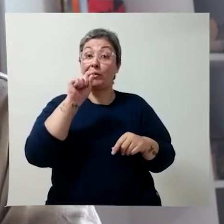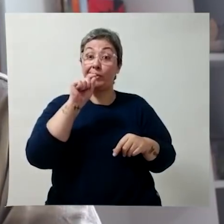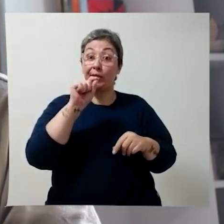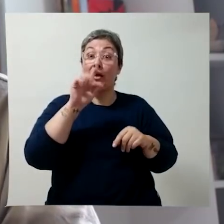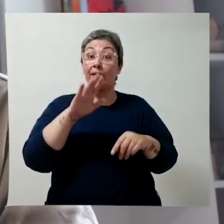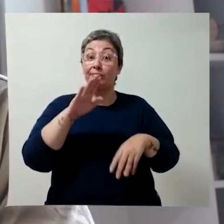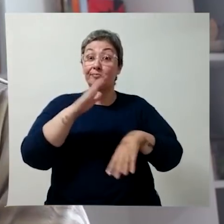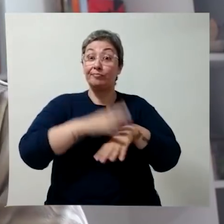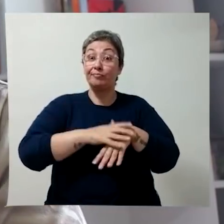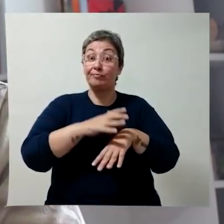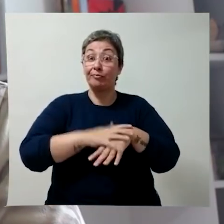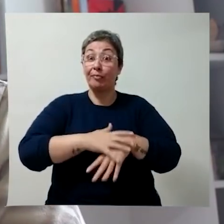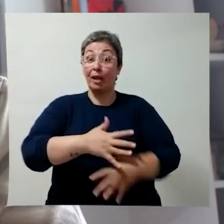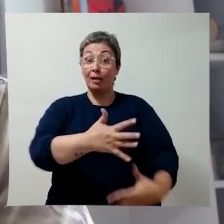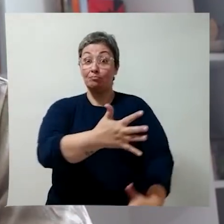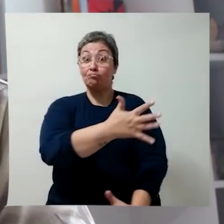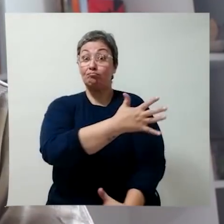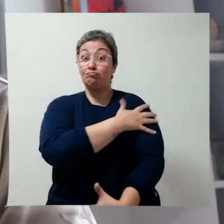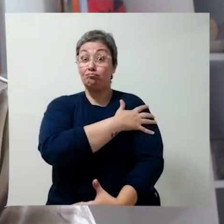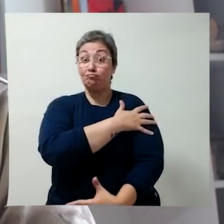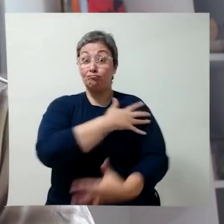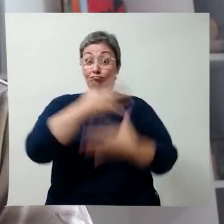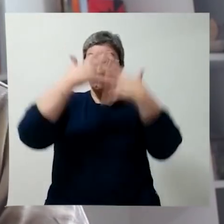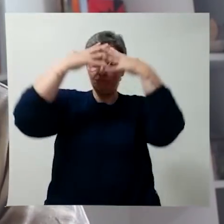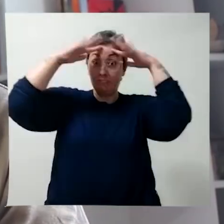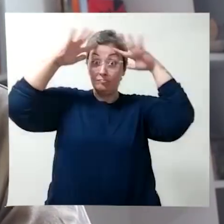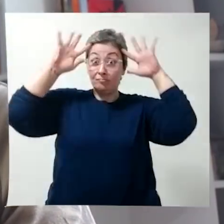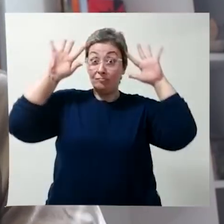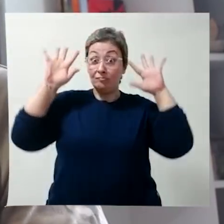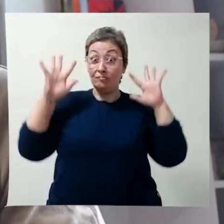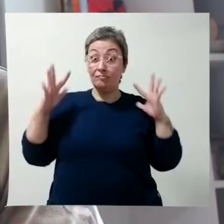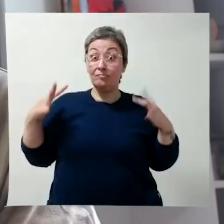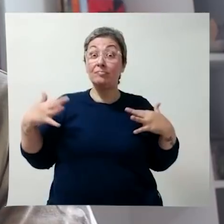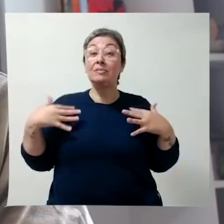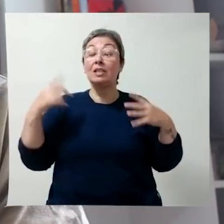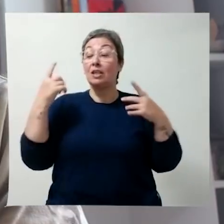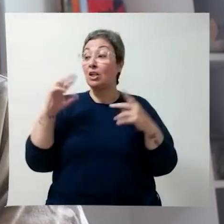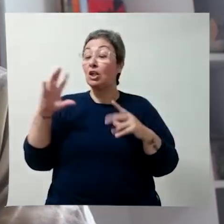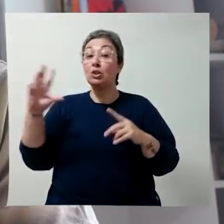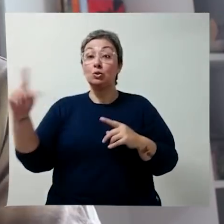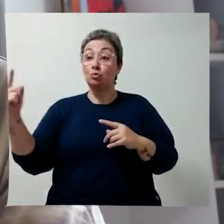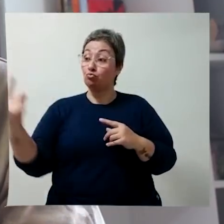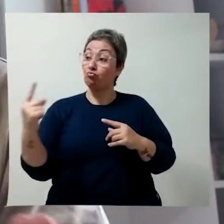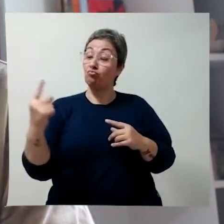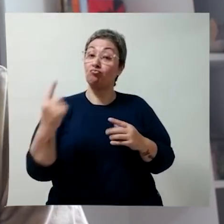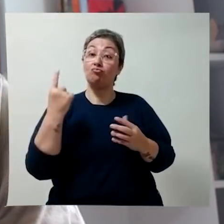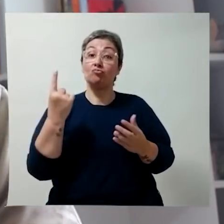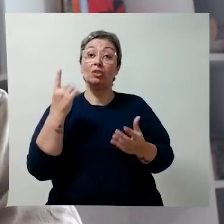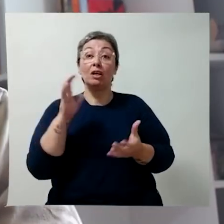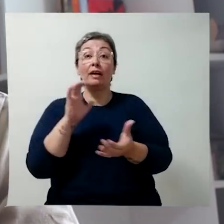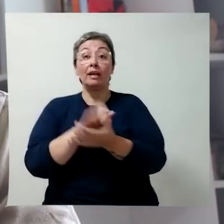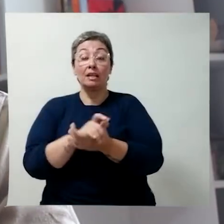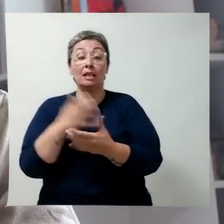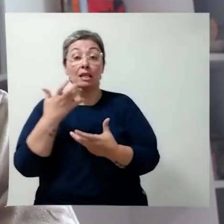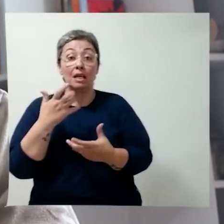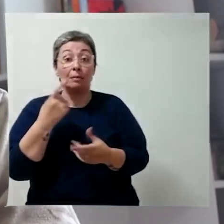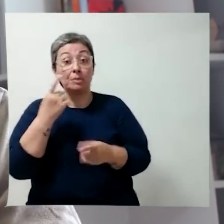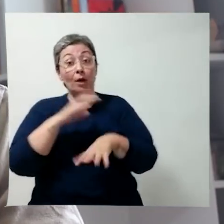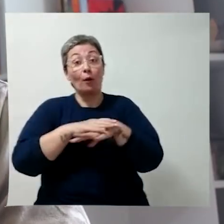que o chefe da aldeia. E cada um que queria se casar com ela precisava falar com o pai da